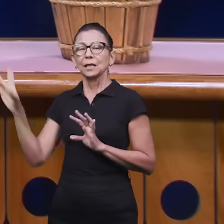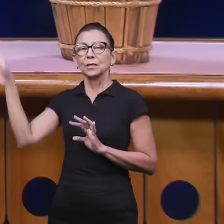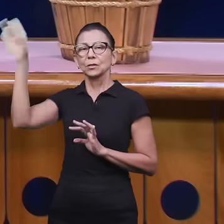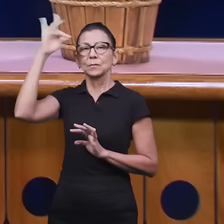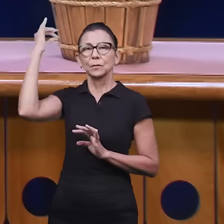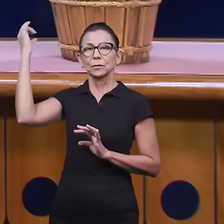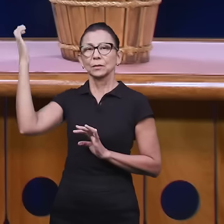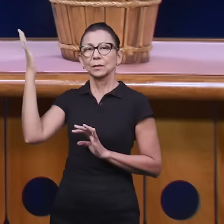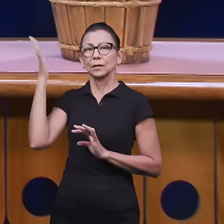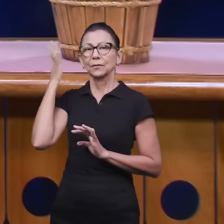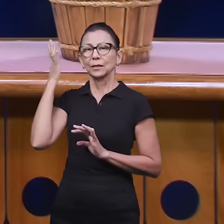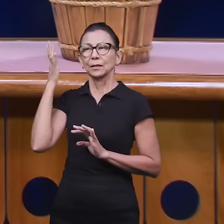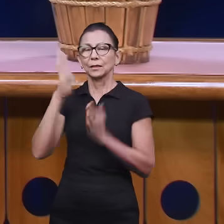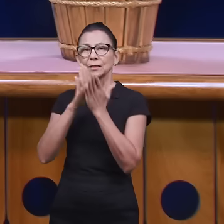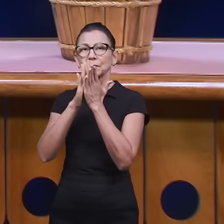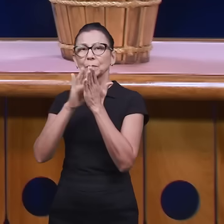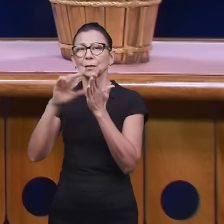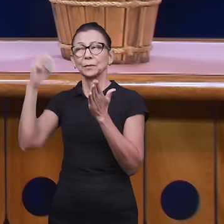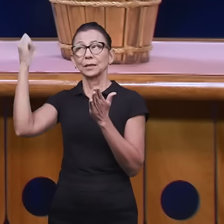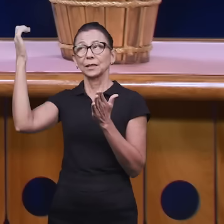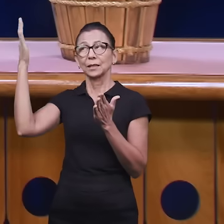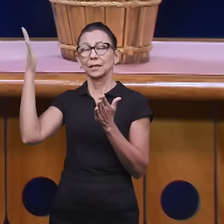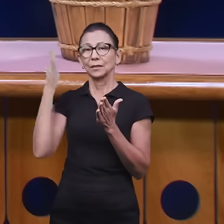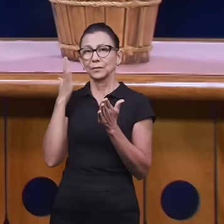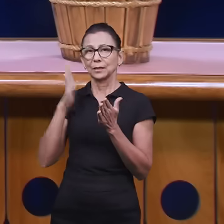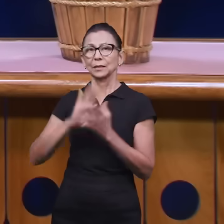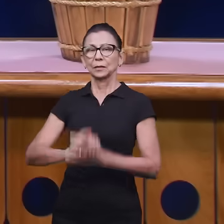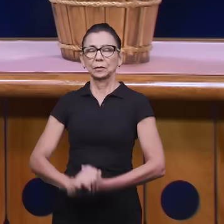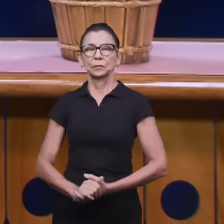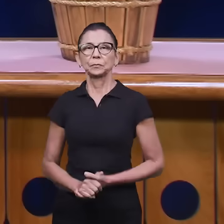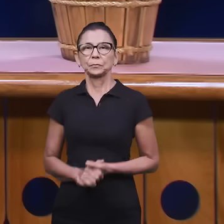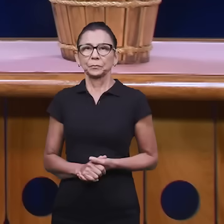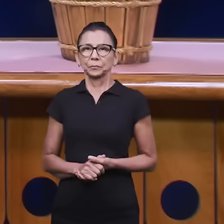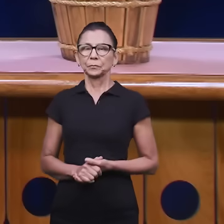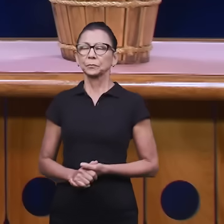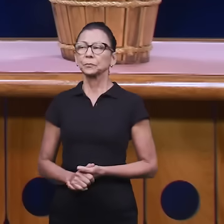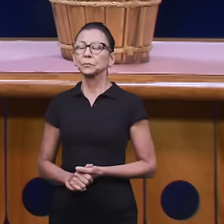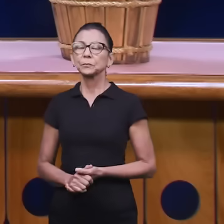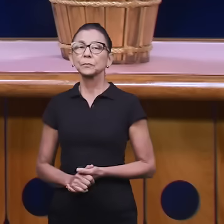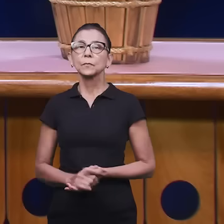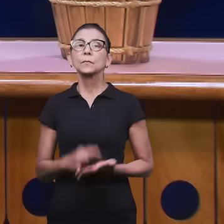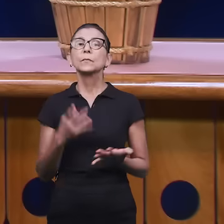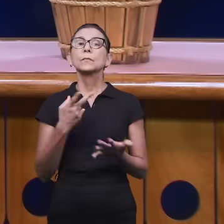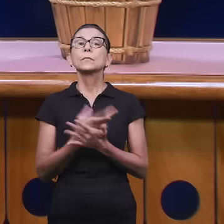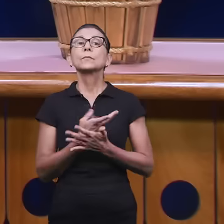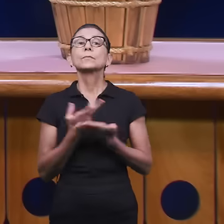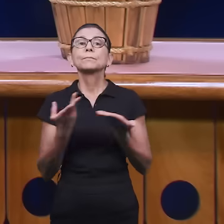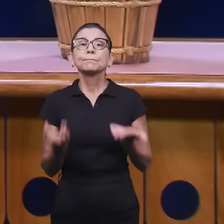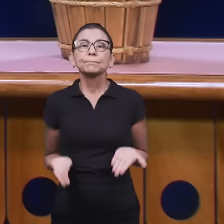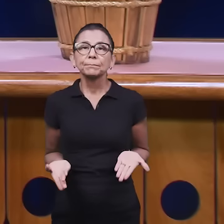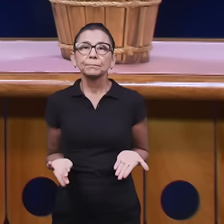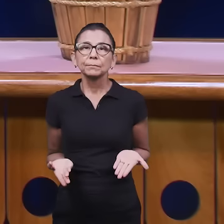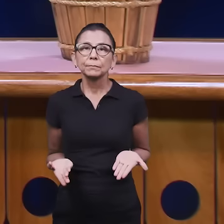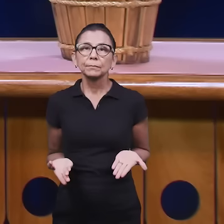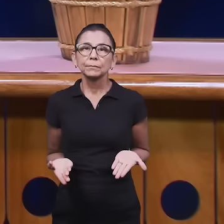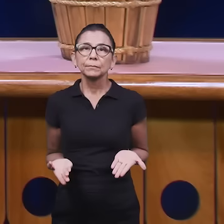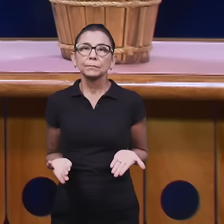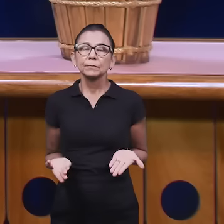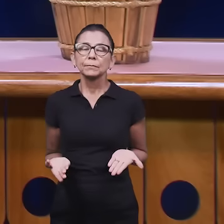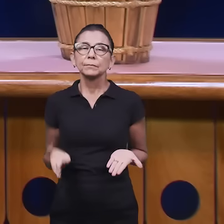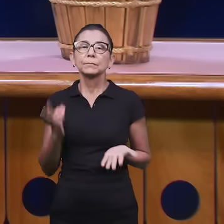a palavra que revela. Então isso é muito importante. Passa aqui só para mostrar. E o que aconteceu diante